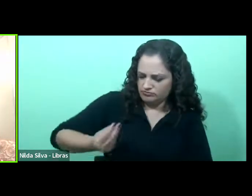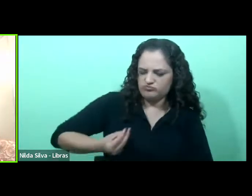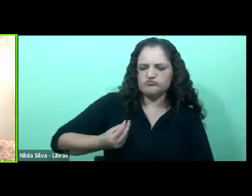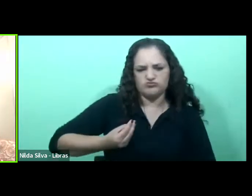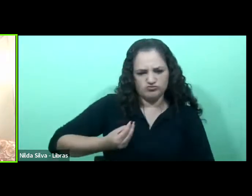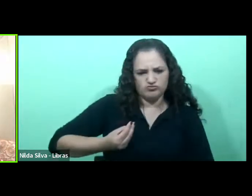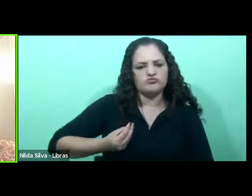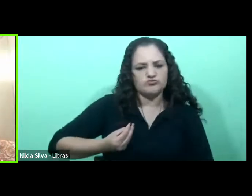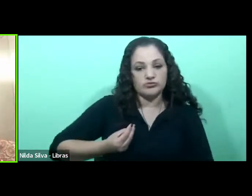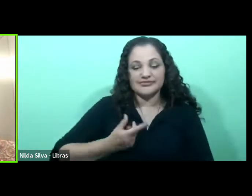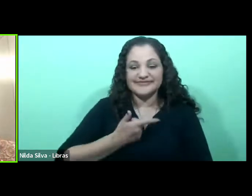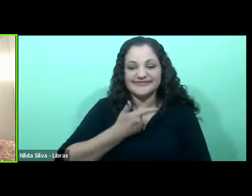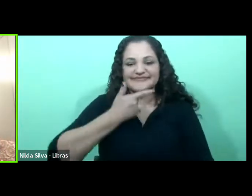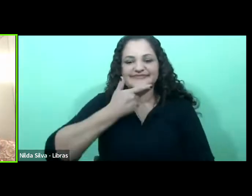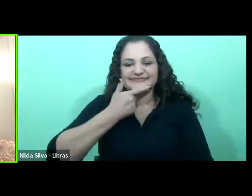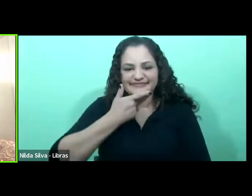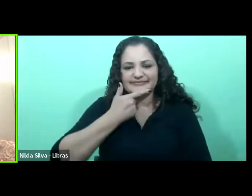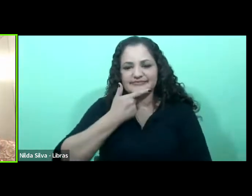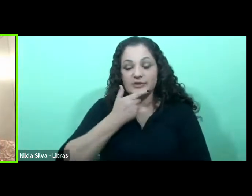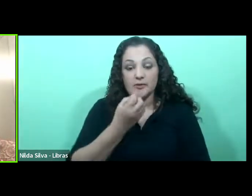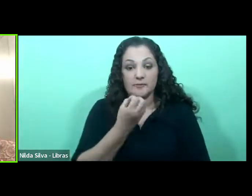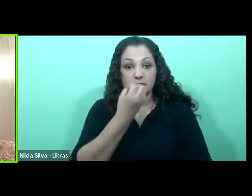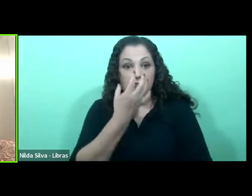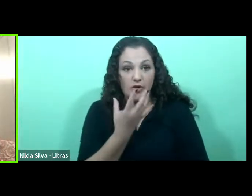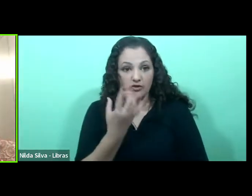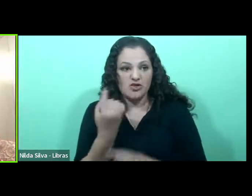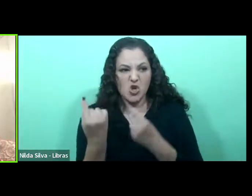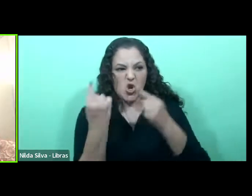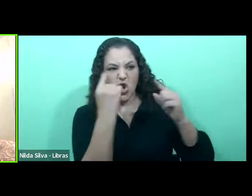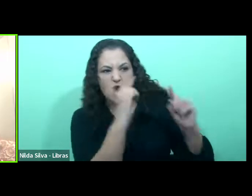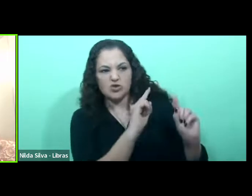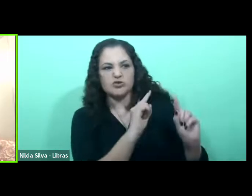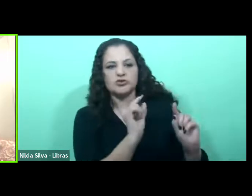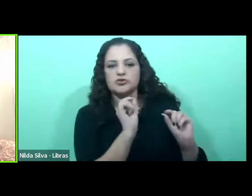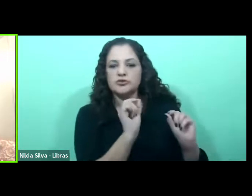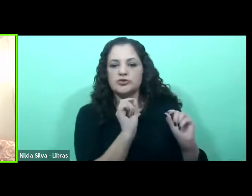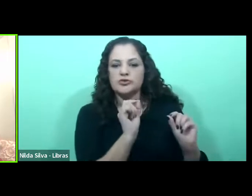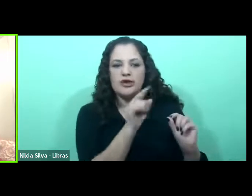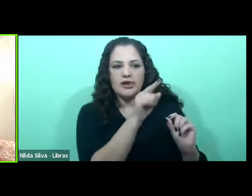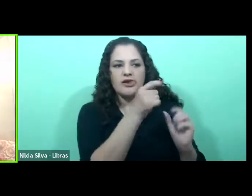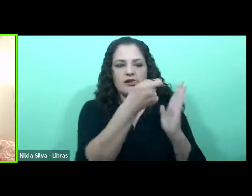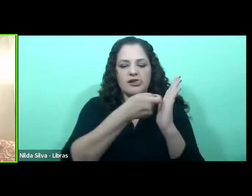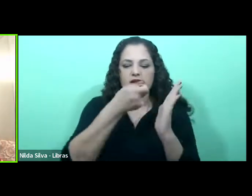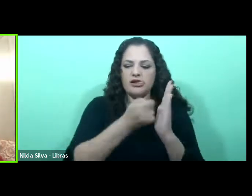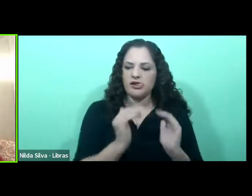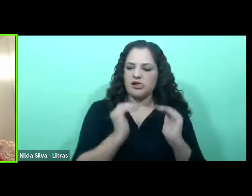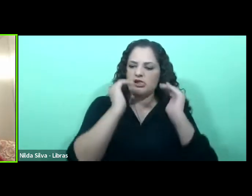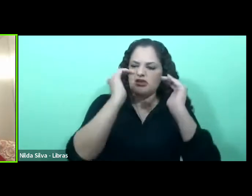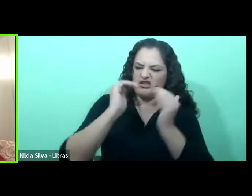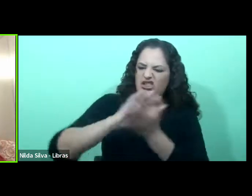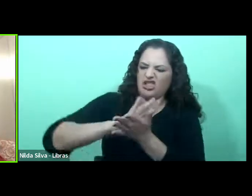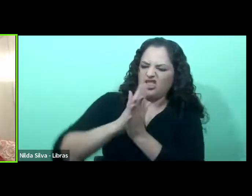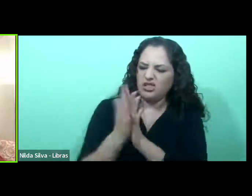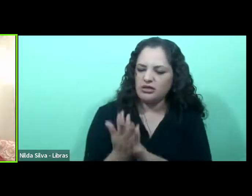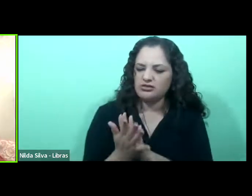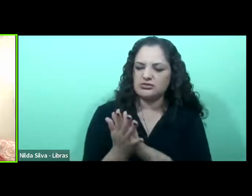só vale se é contra a autoridade que te oprime. O contrário disso é acreditar, enfim,